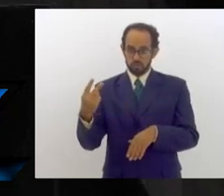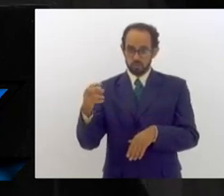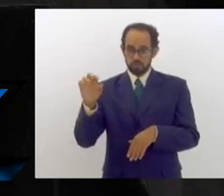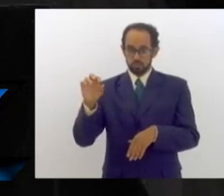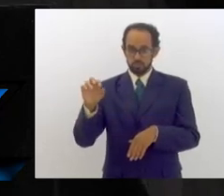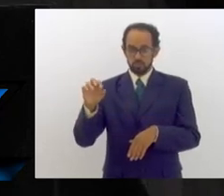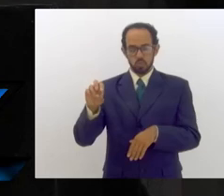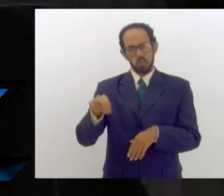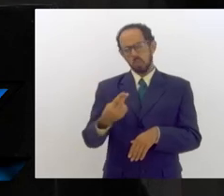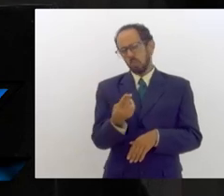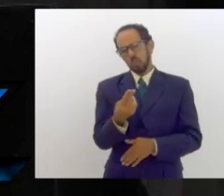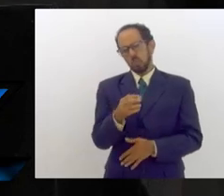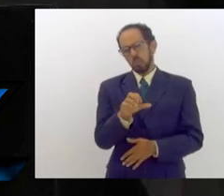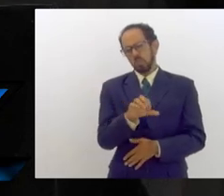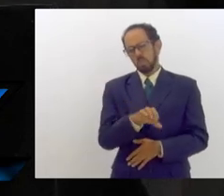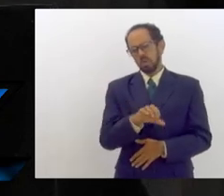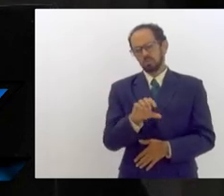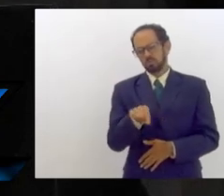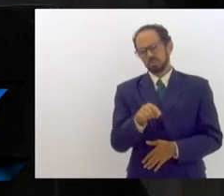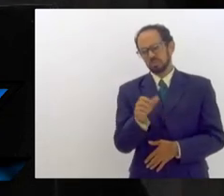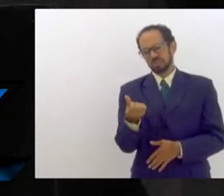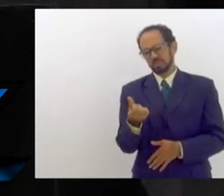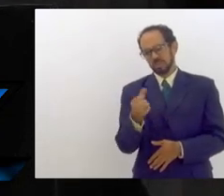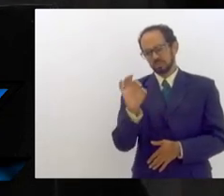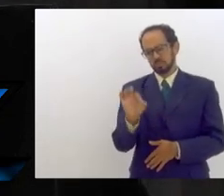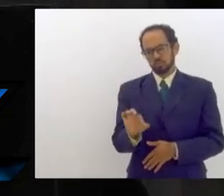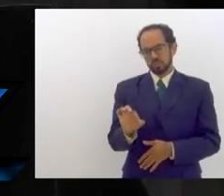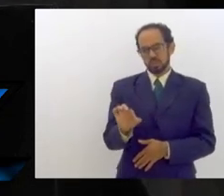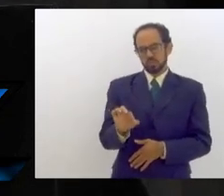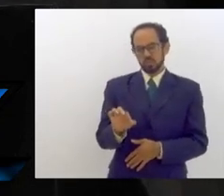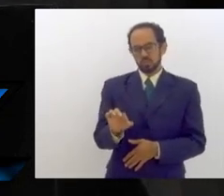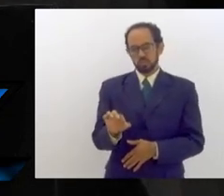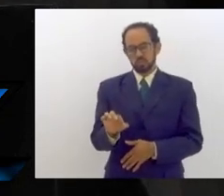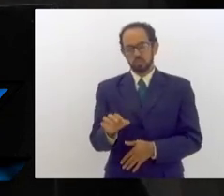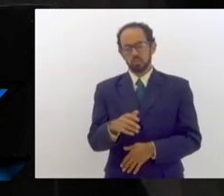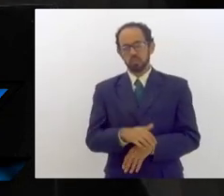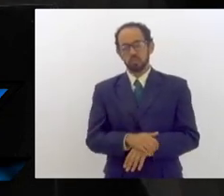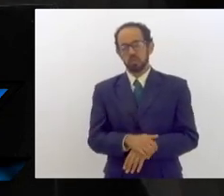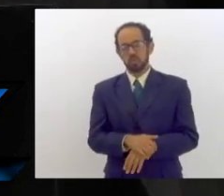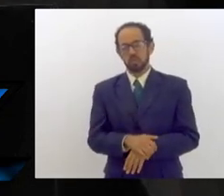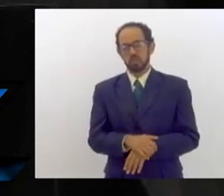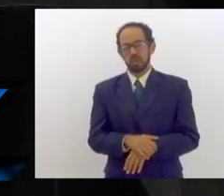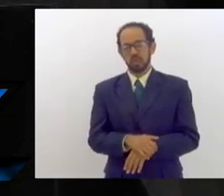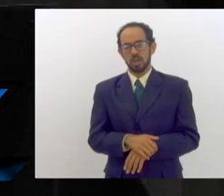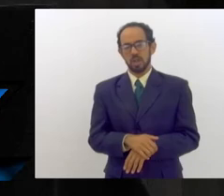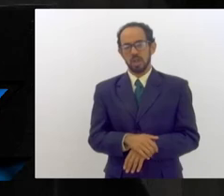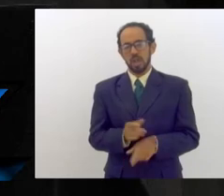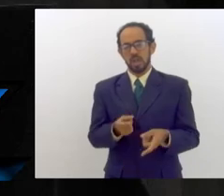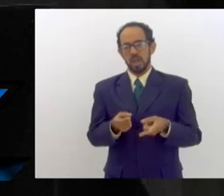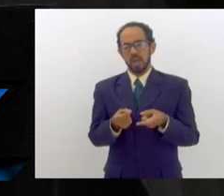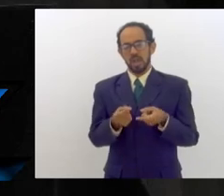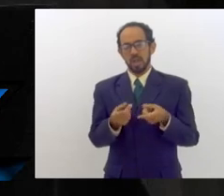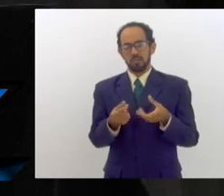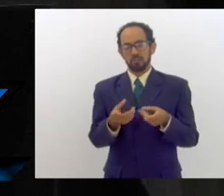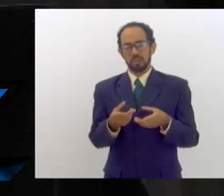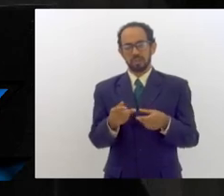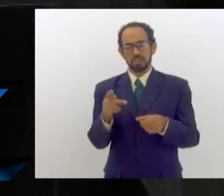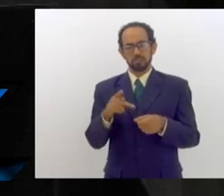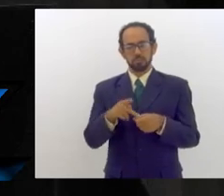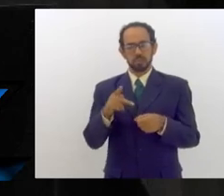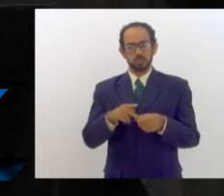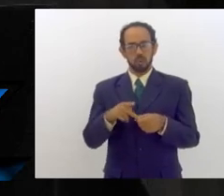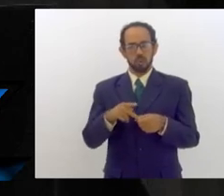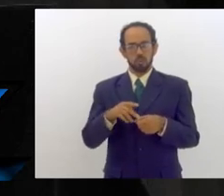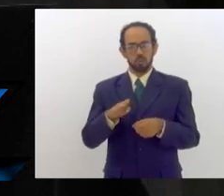9.6% a medida provisória ainda não saiu é a notícia jornalística a exportação de petróleo bruto